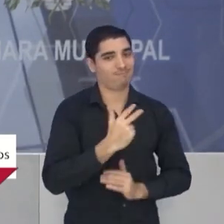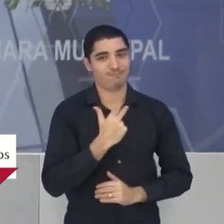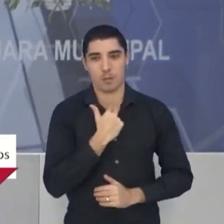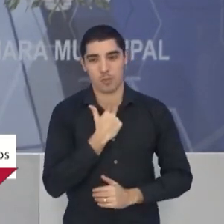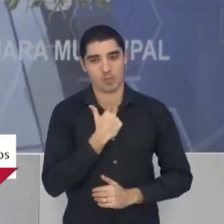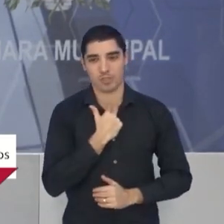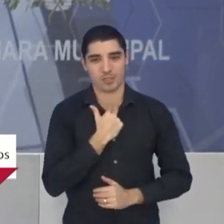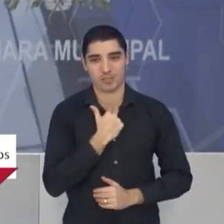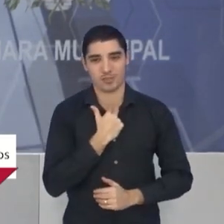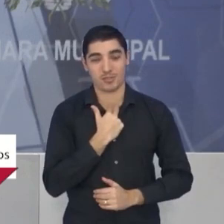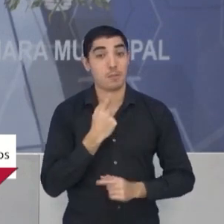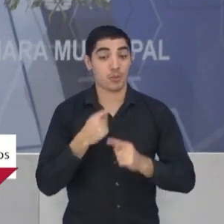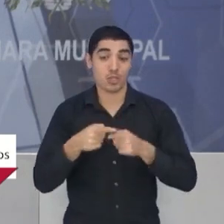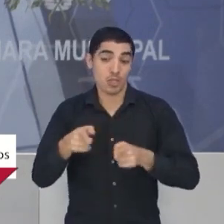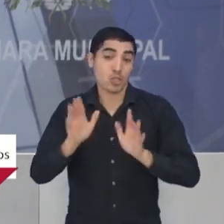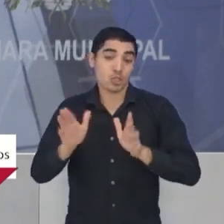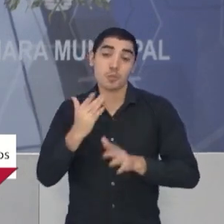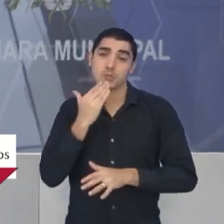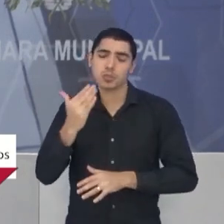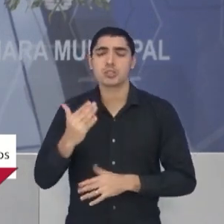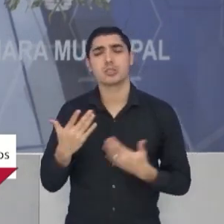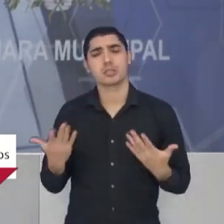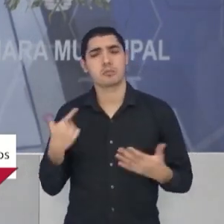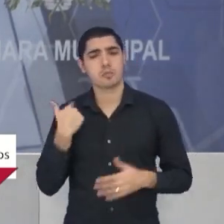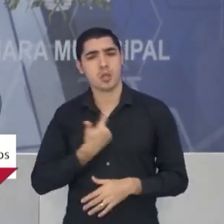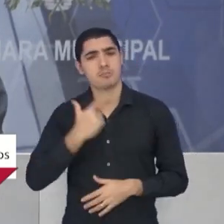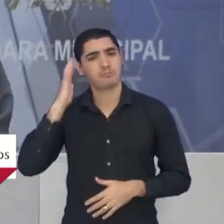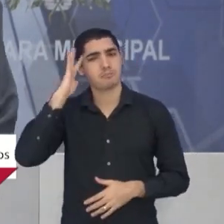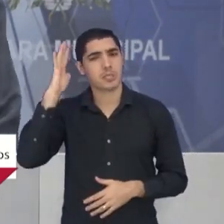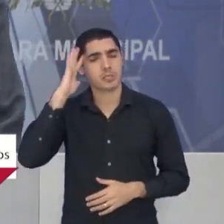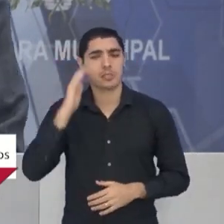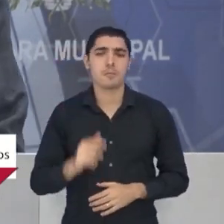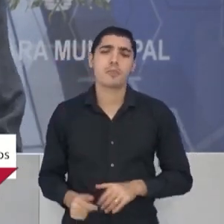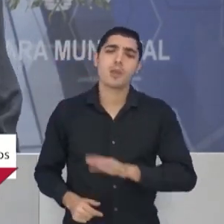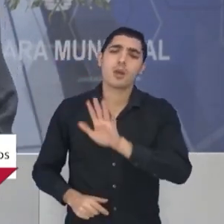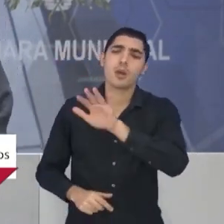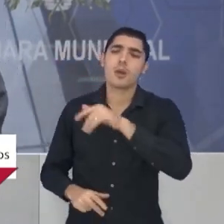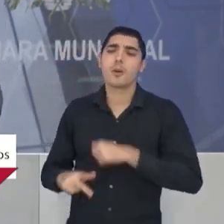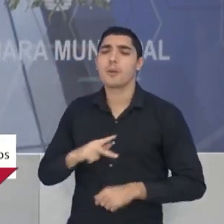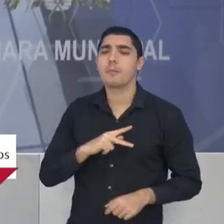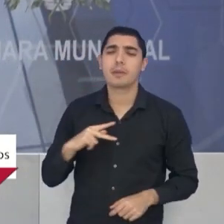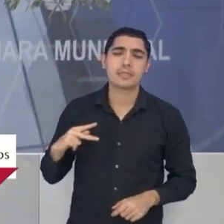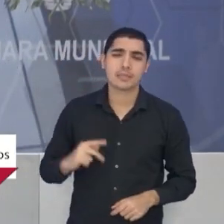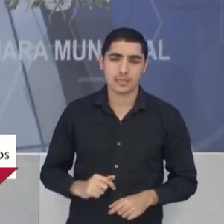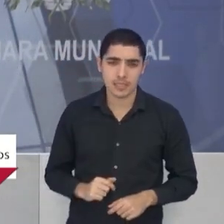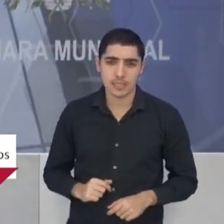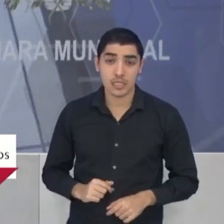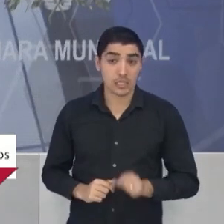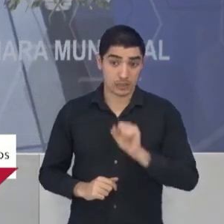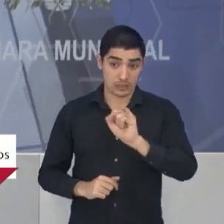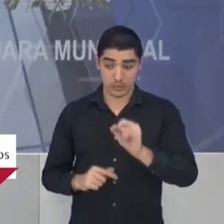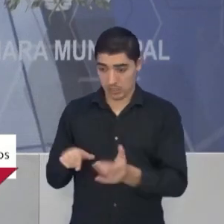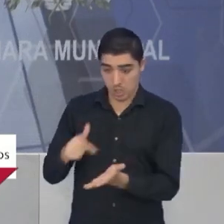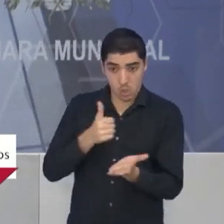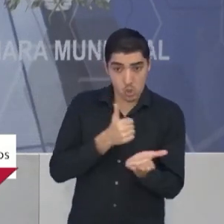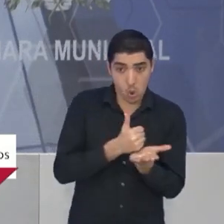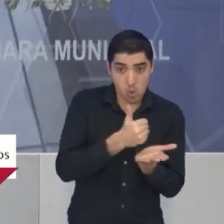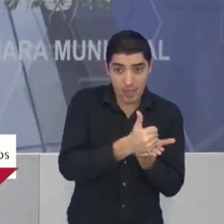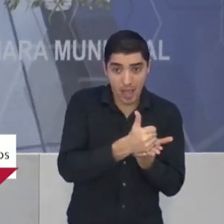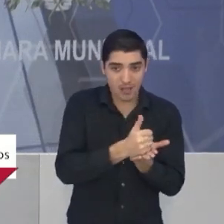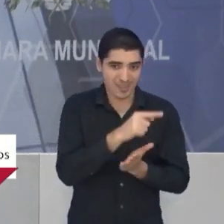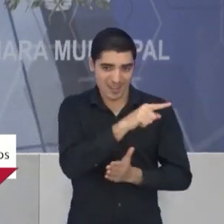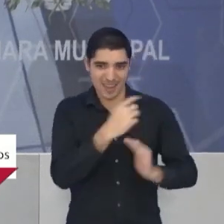então poderia ser perguntado bom então ô ô Presidente eh se acabar o meu contrato do